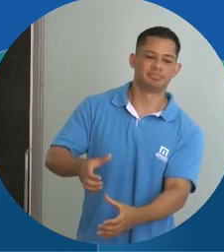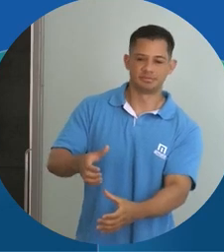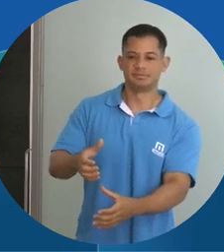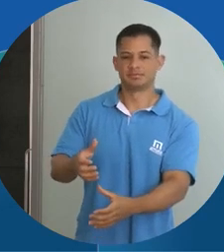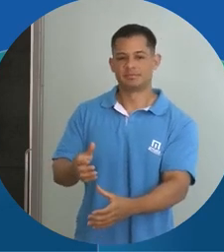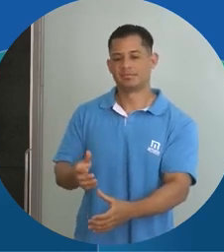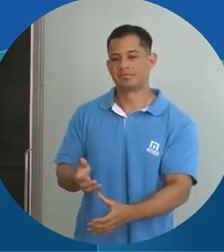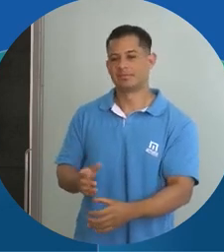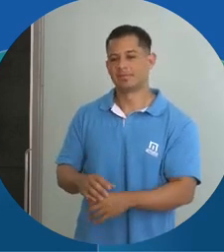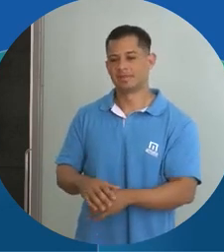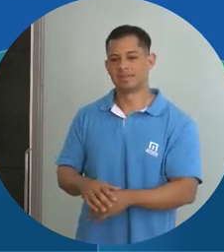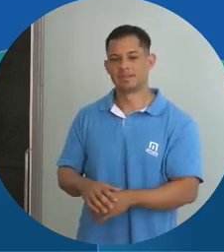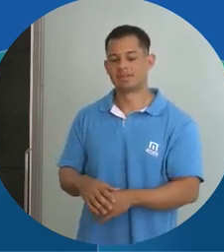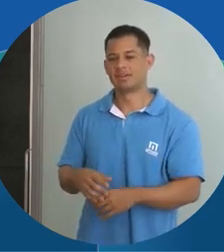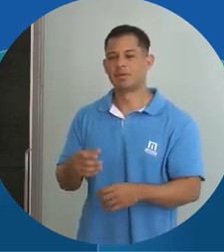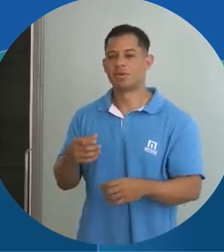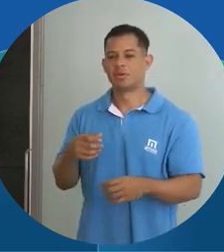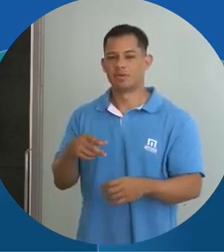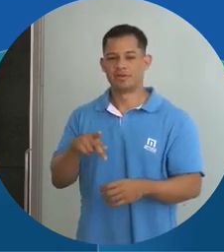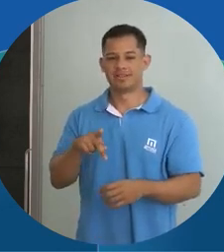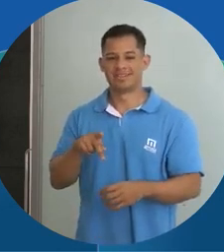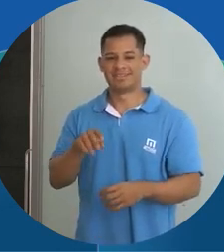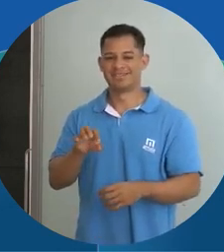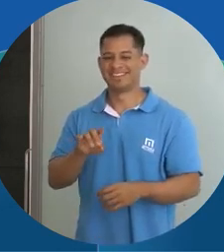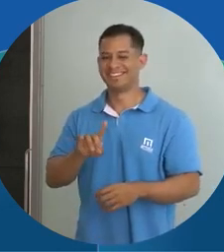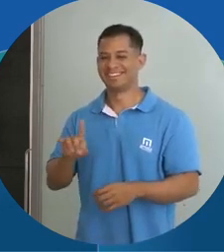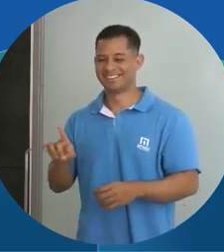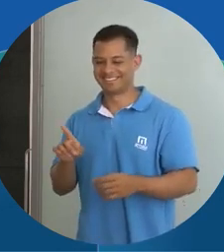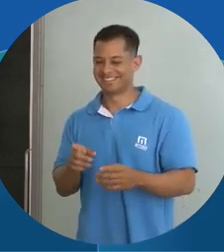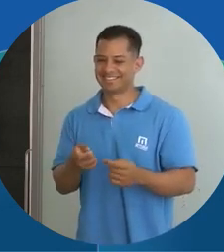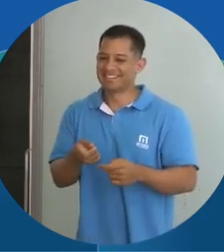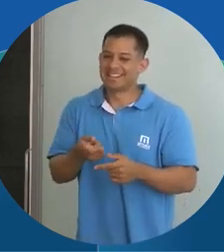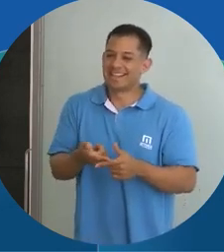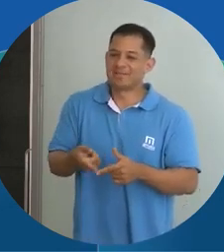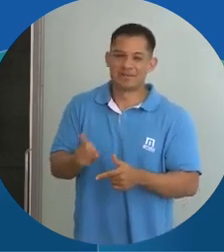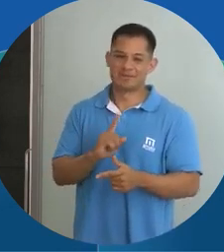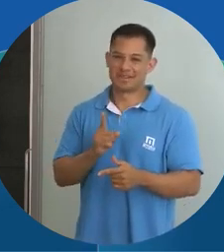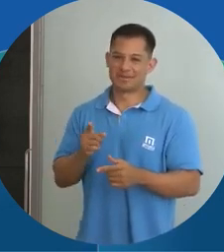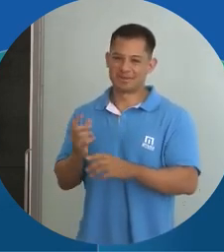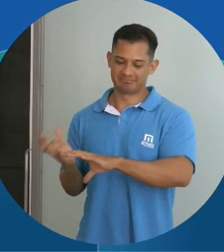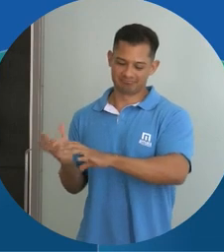a questão do pé direito não afeta a colocação da estaca.